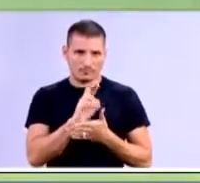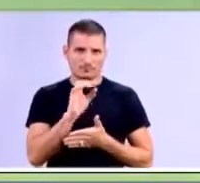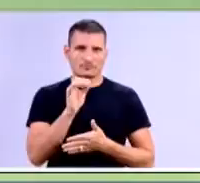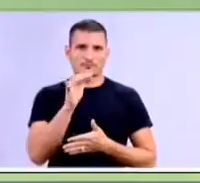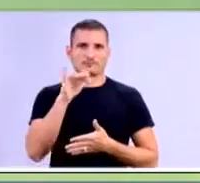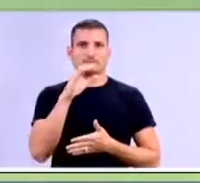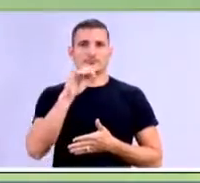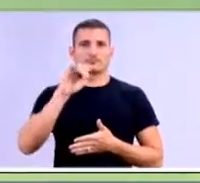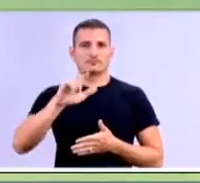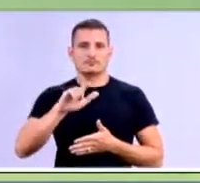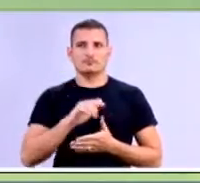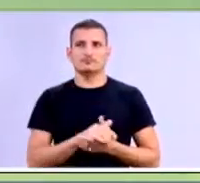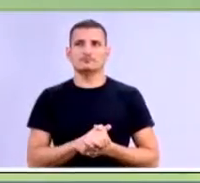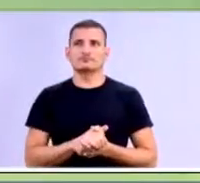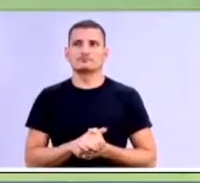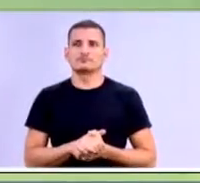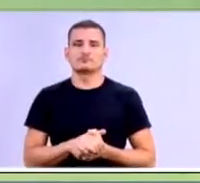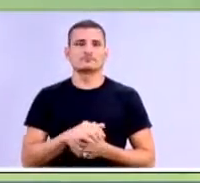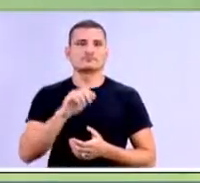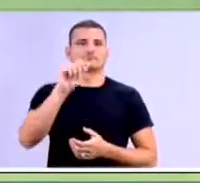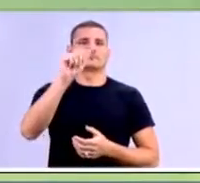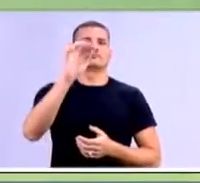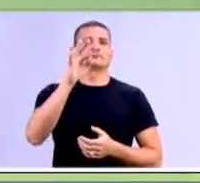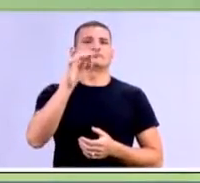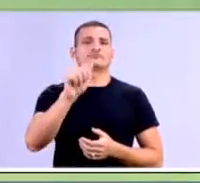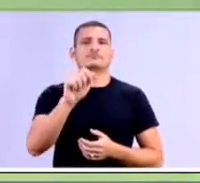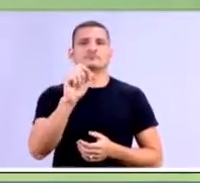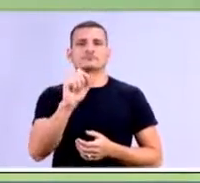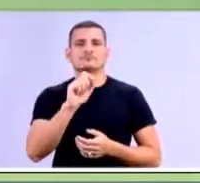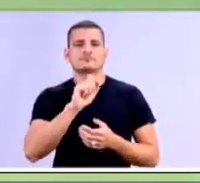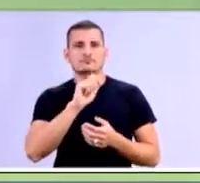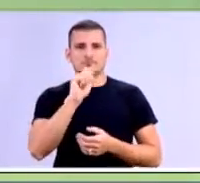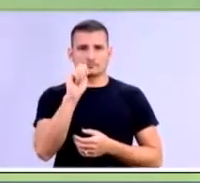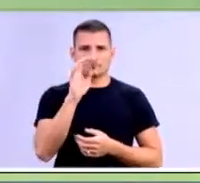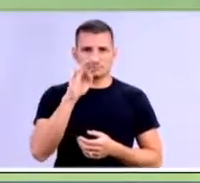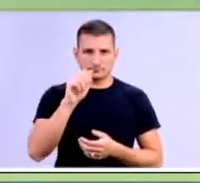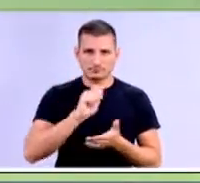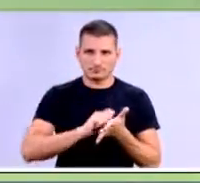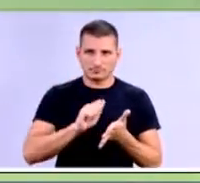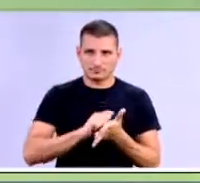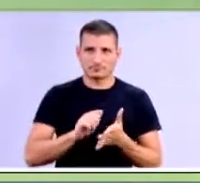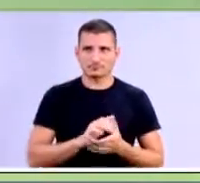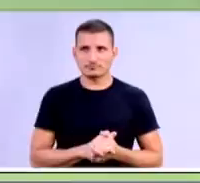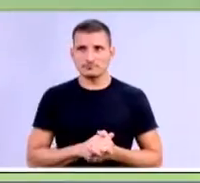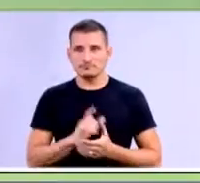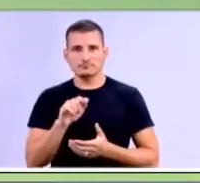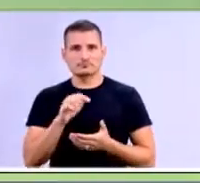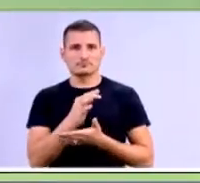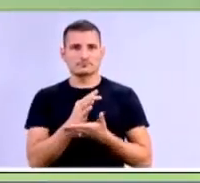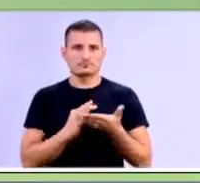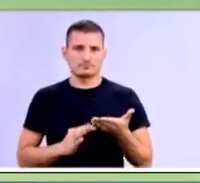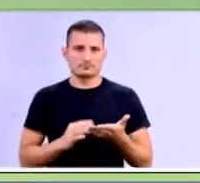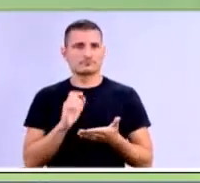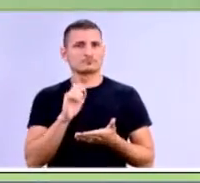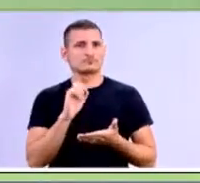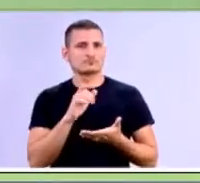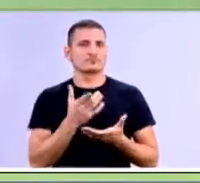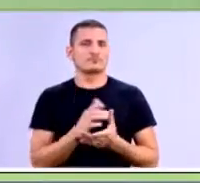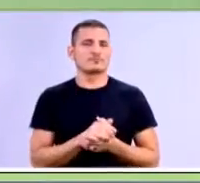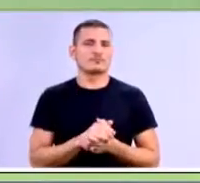Quais são as características de uma ata? O que é uma ata? Um texto elaborado a partir de